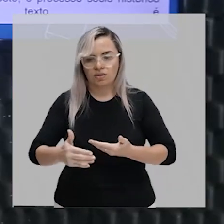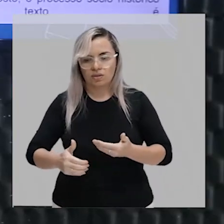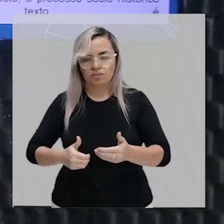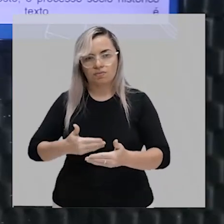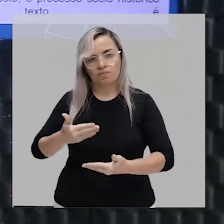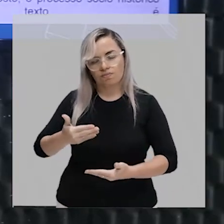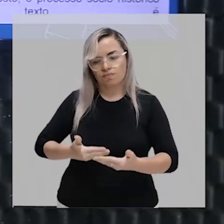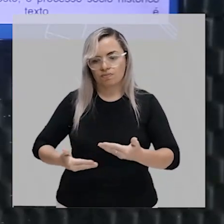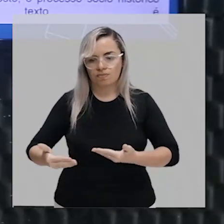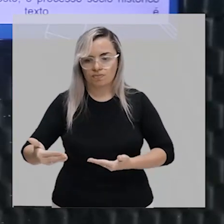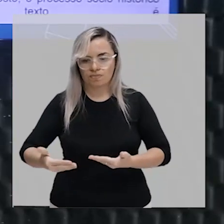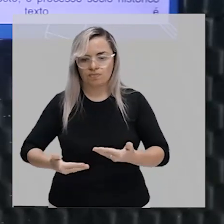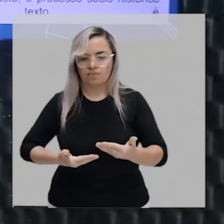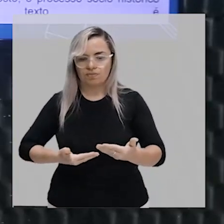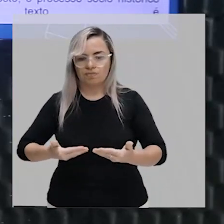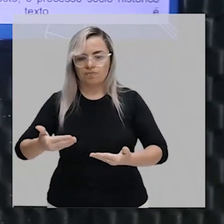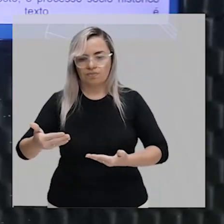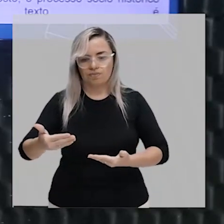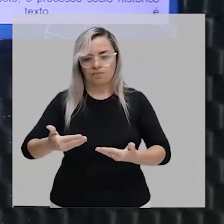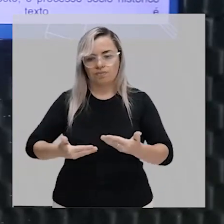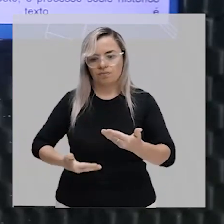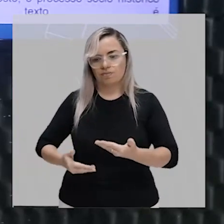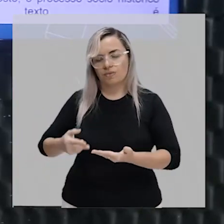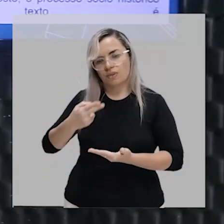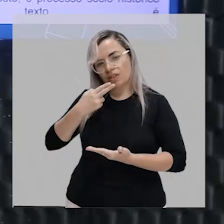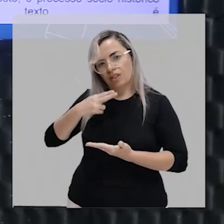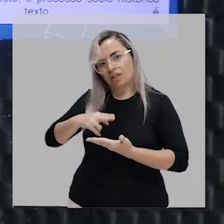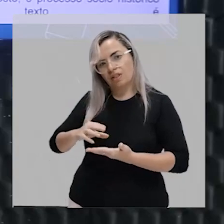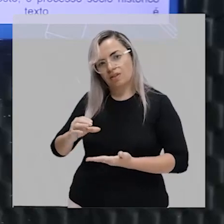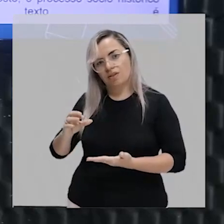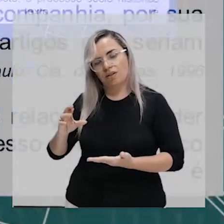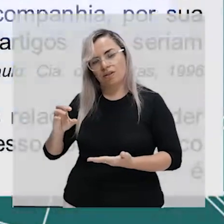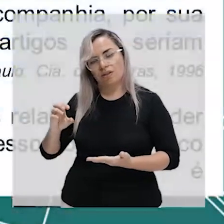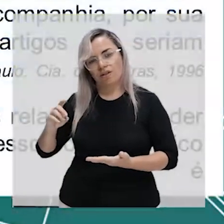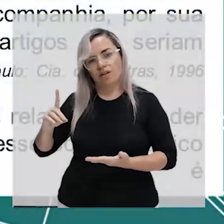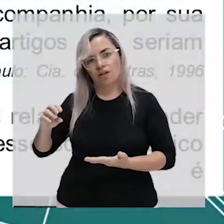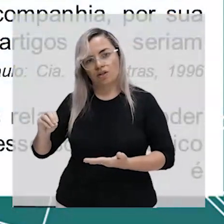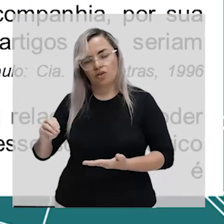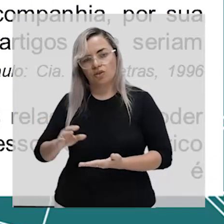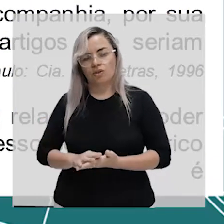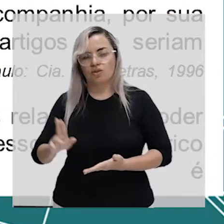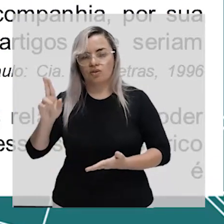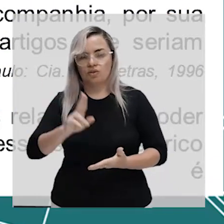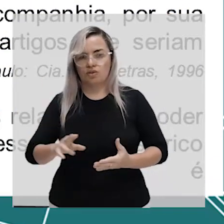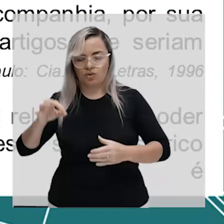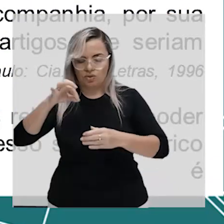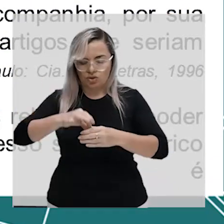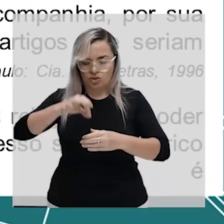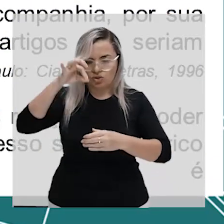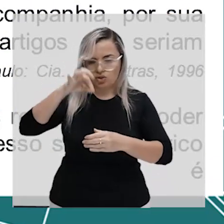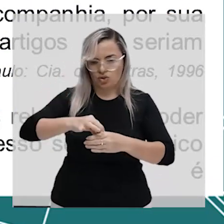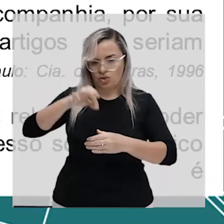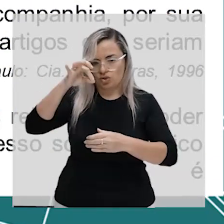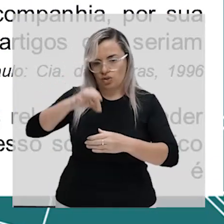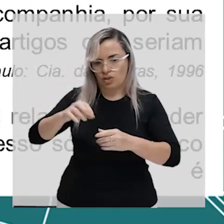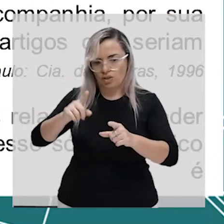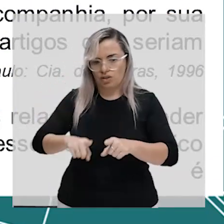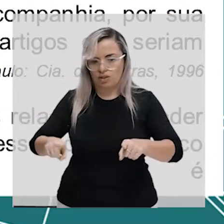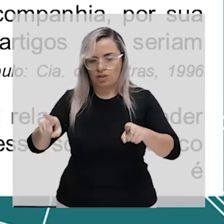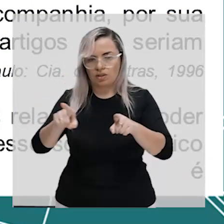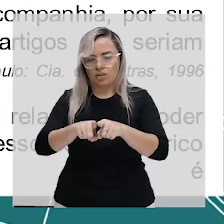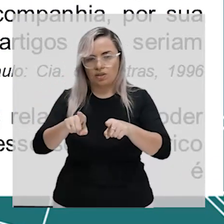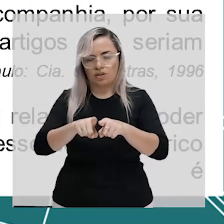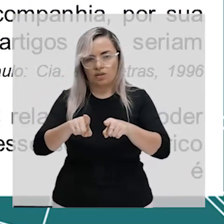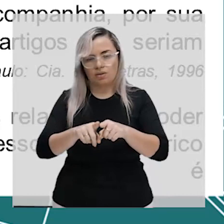sua vez, usava a prata para comprar chá, porcelana e outros artigos que seriam vendidos